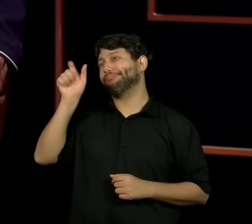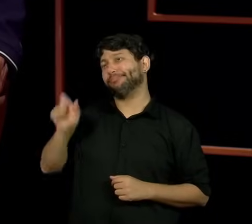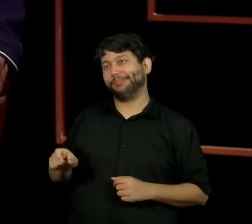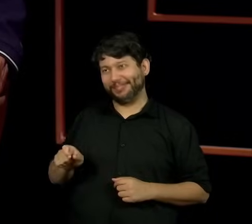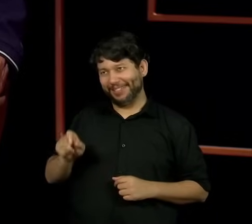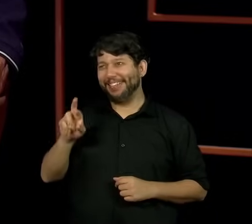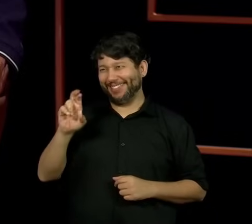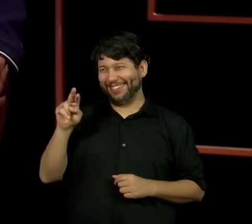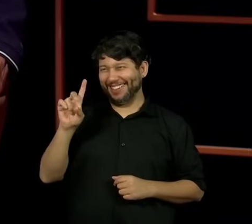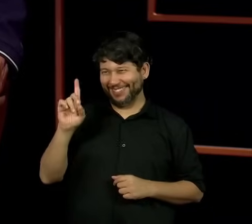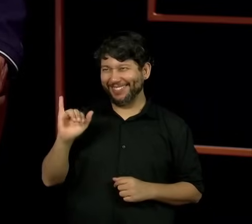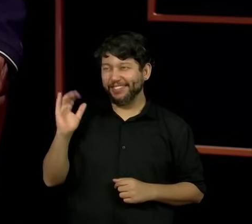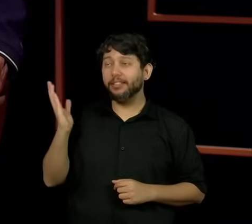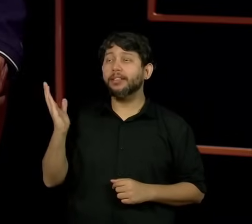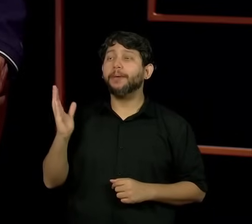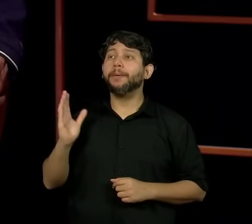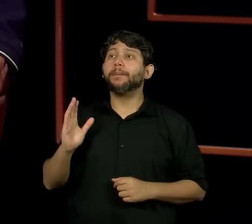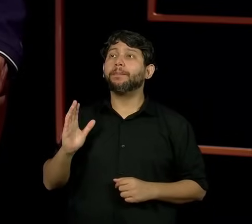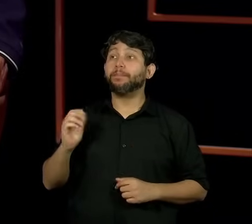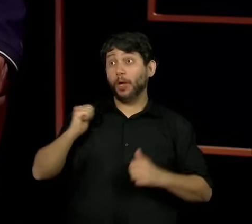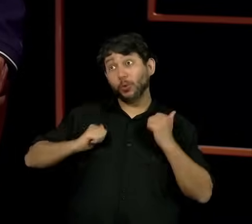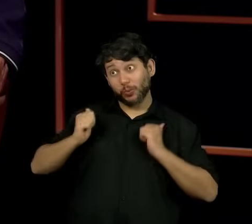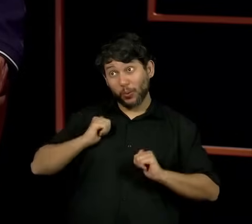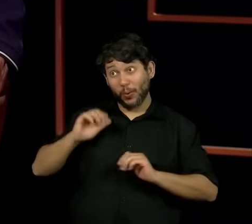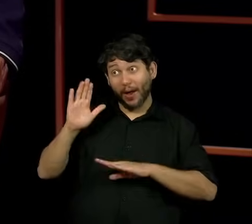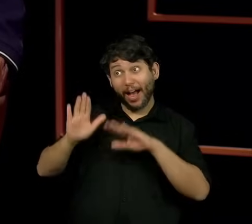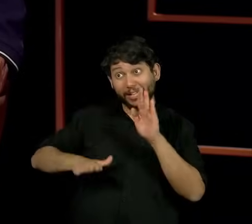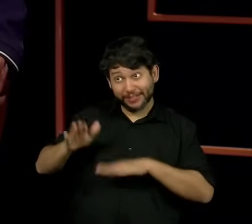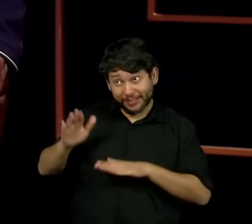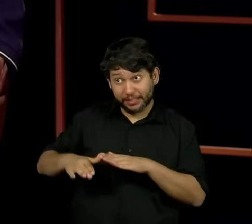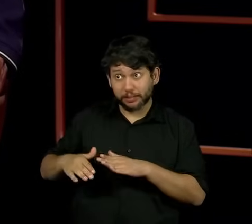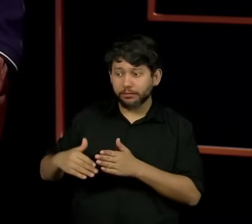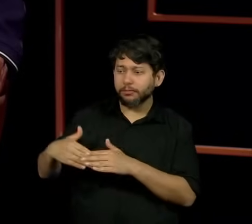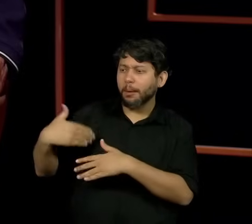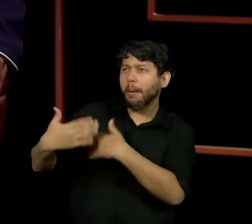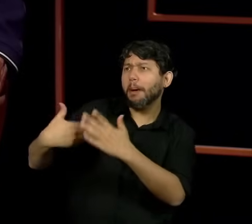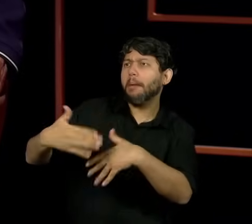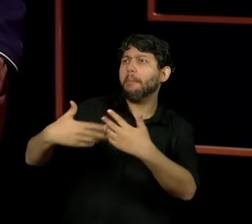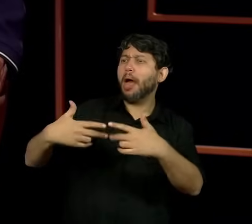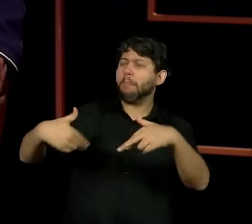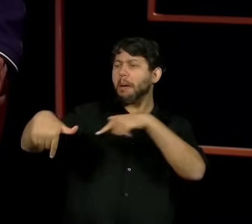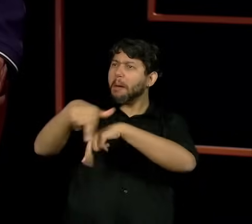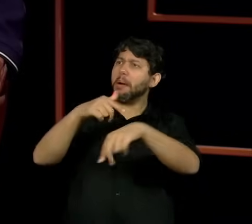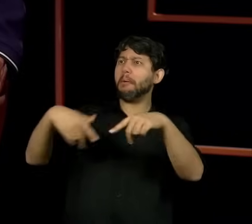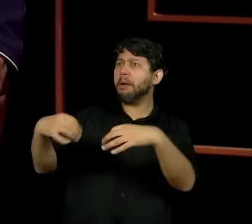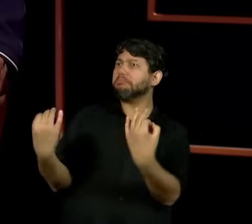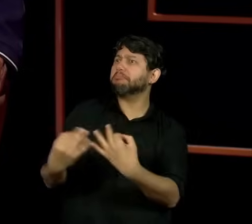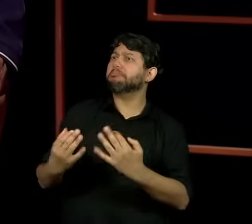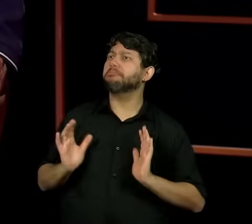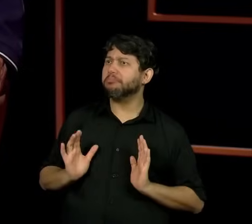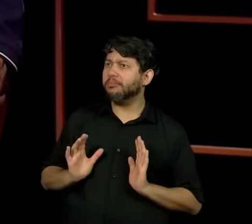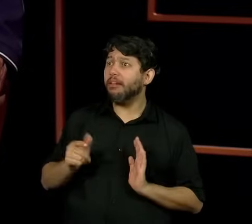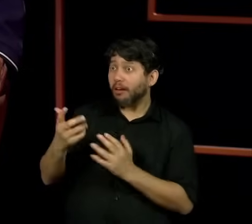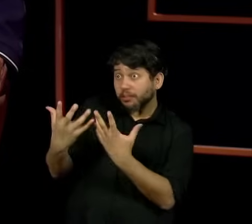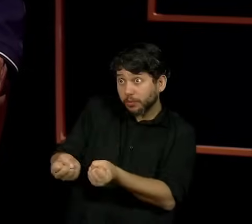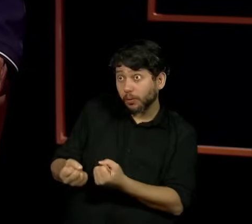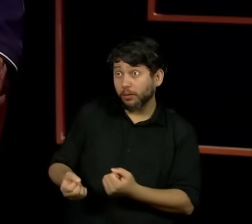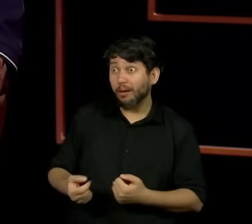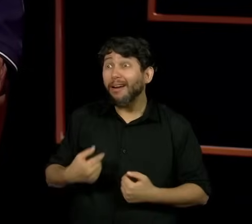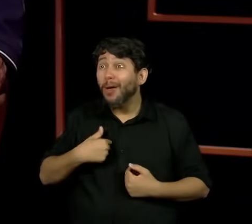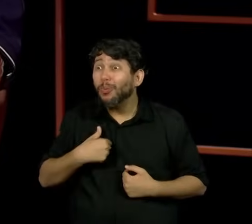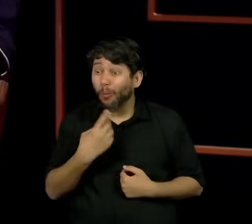os atores, às vezes, embarcam muito bem. E ela embarcava. Eu tinha 40